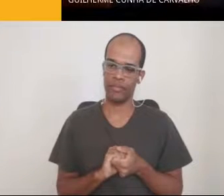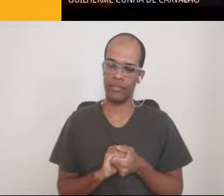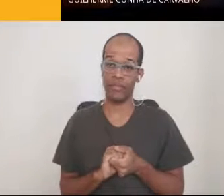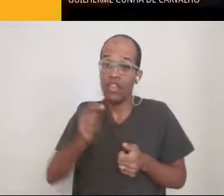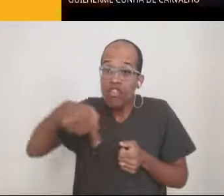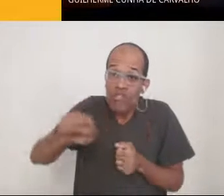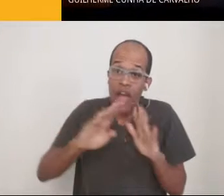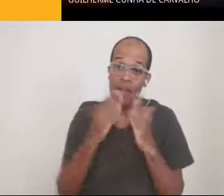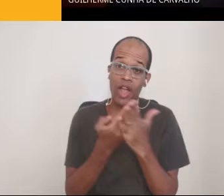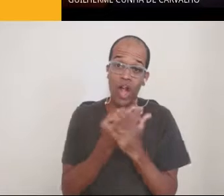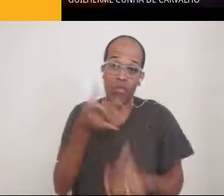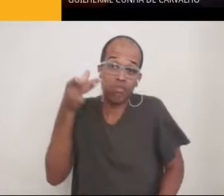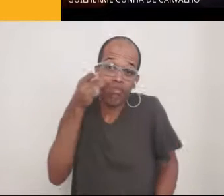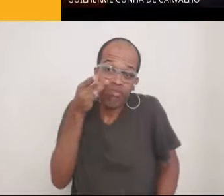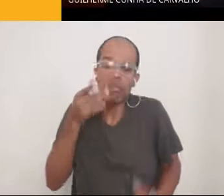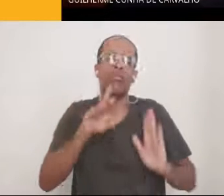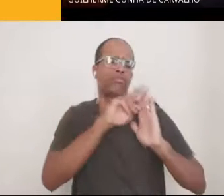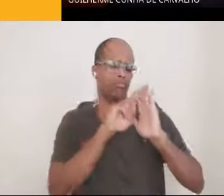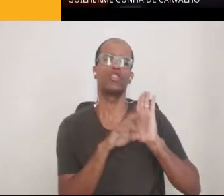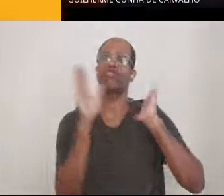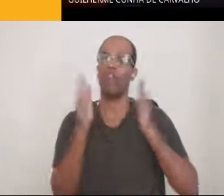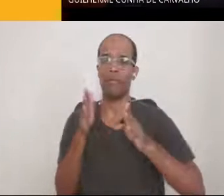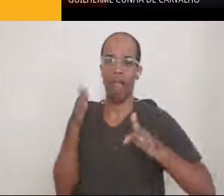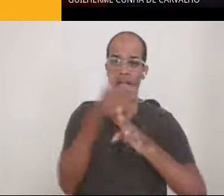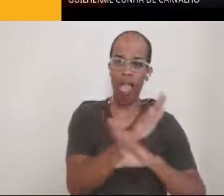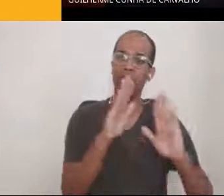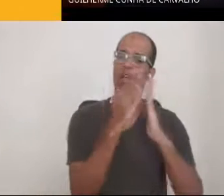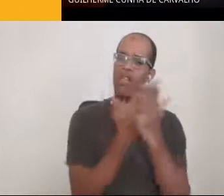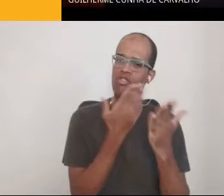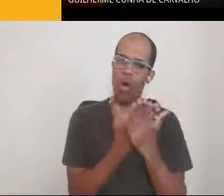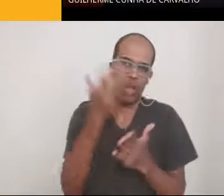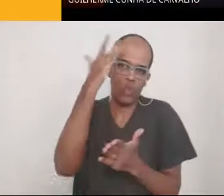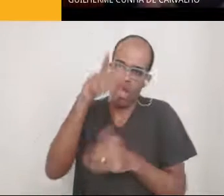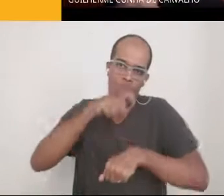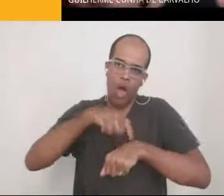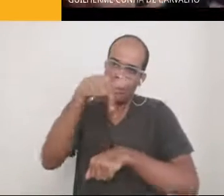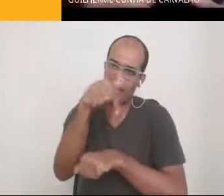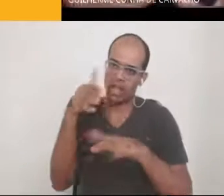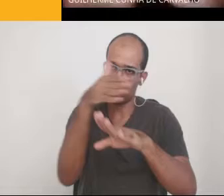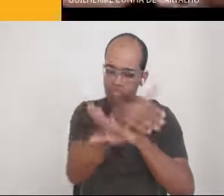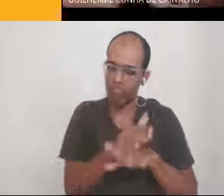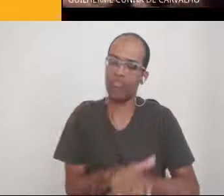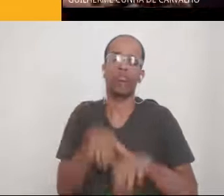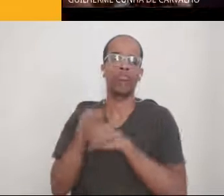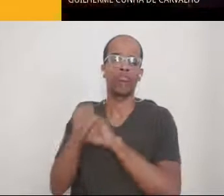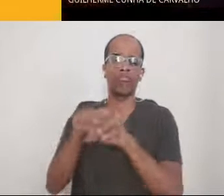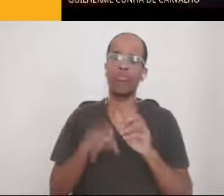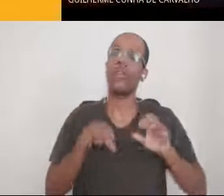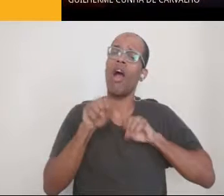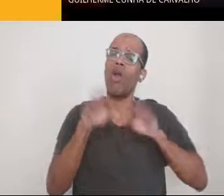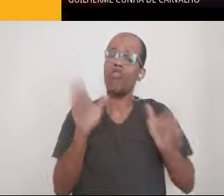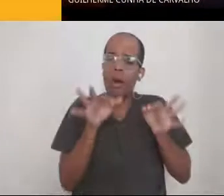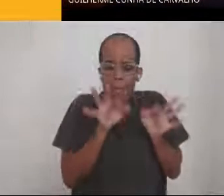escola, a rotina já está organizada, né? Você entra na escola, entra lá, sei lá, 7 da manhã, as aulas já estão